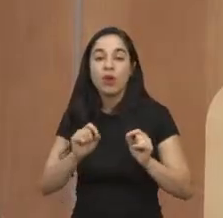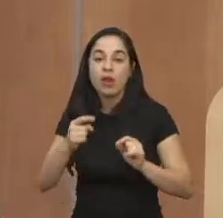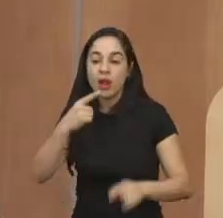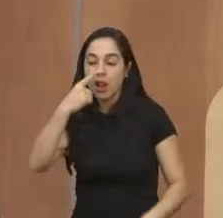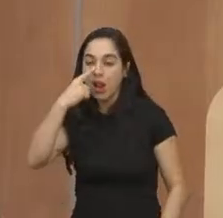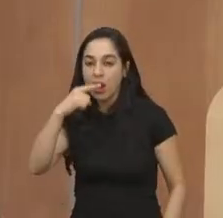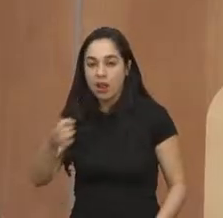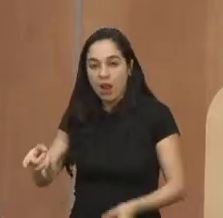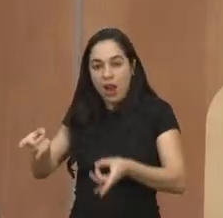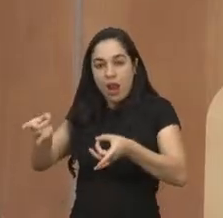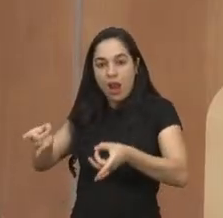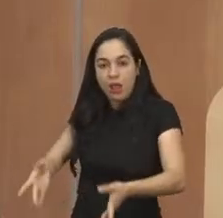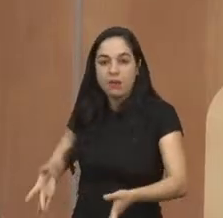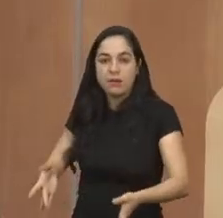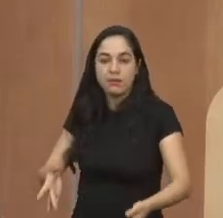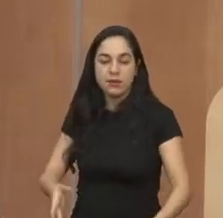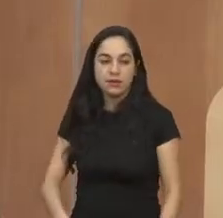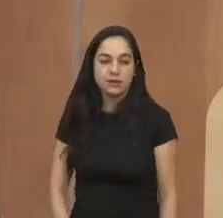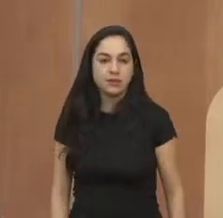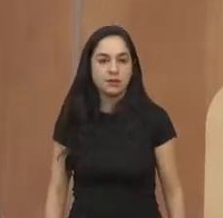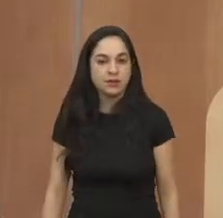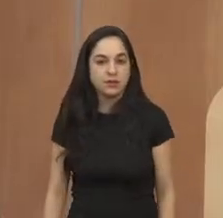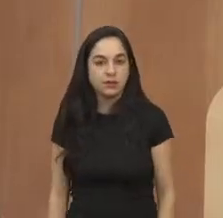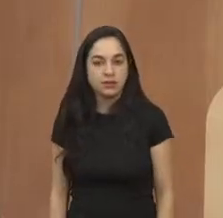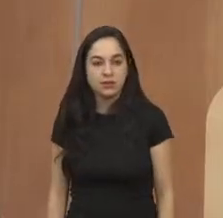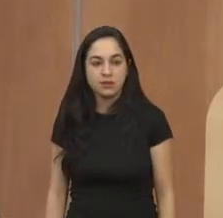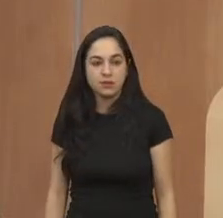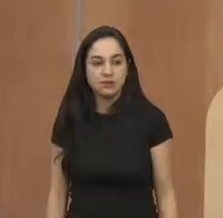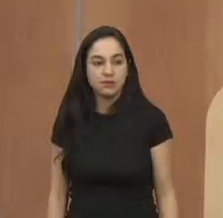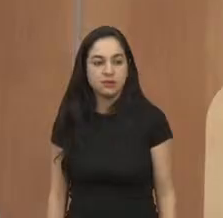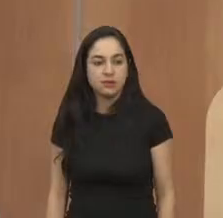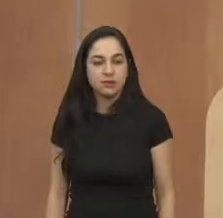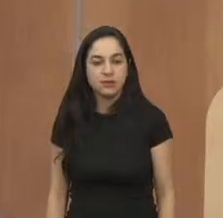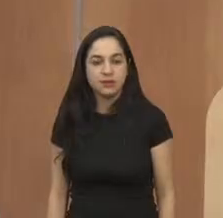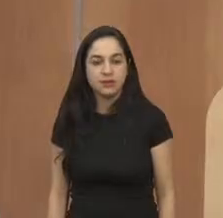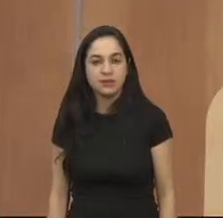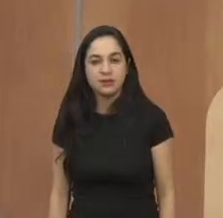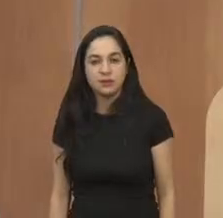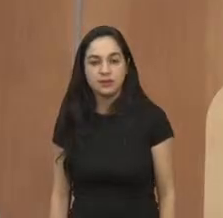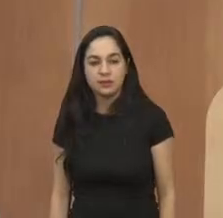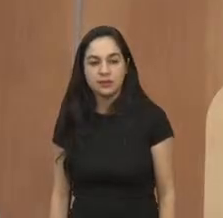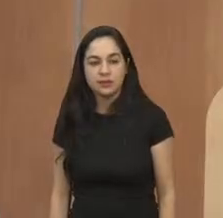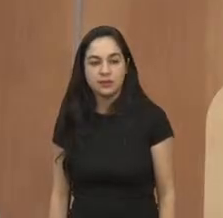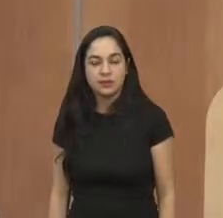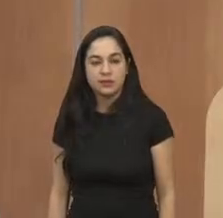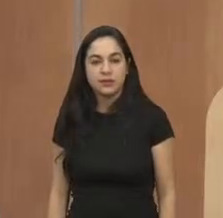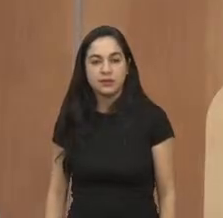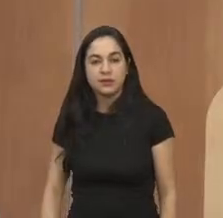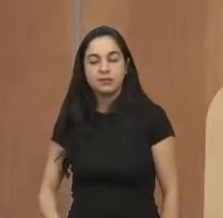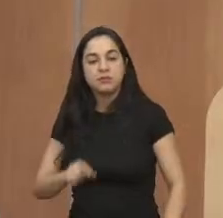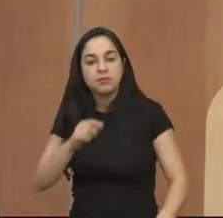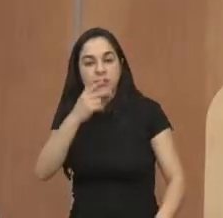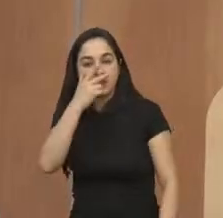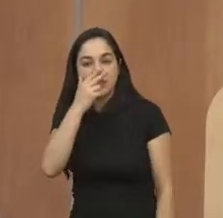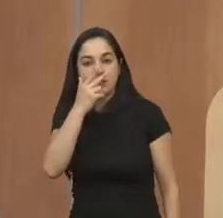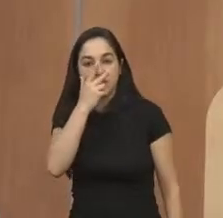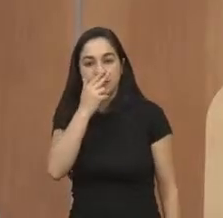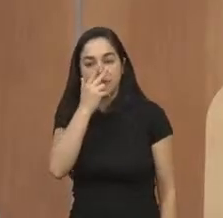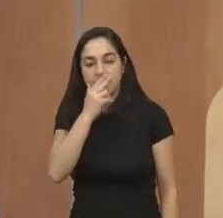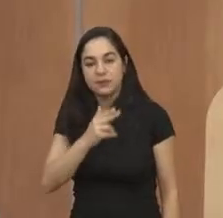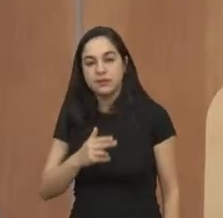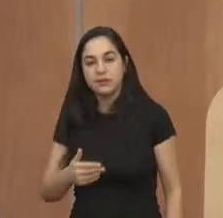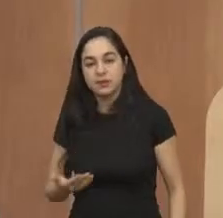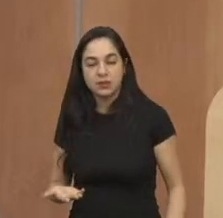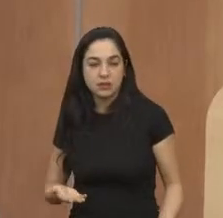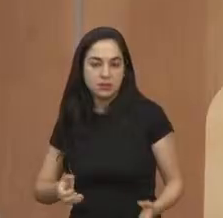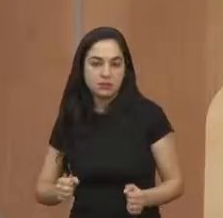lixo hospitalar. E o que seria isso? Ele é incinerado, jogado fora como se fosse uma peça anatômica.